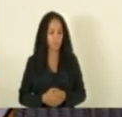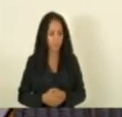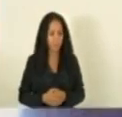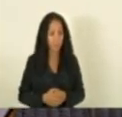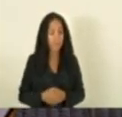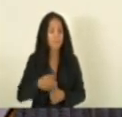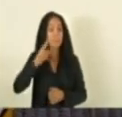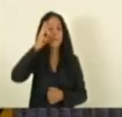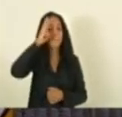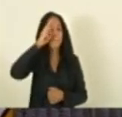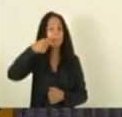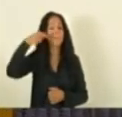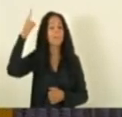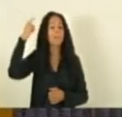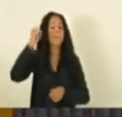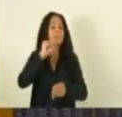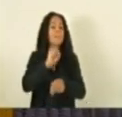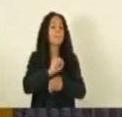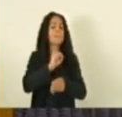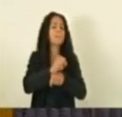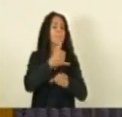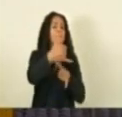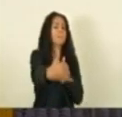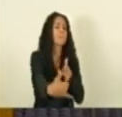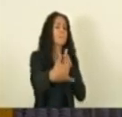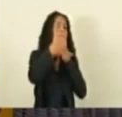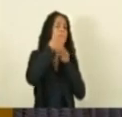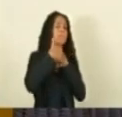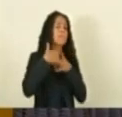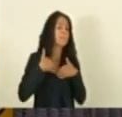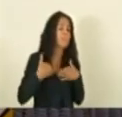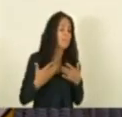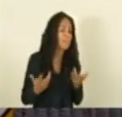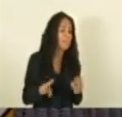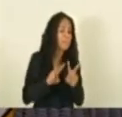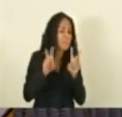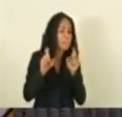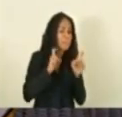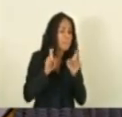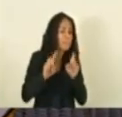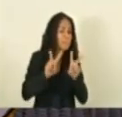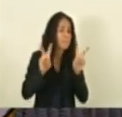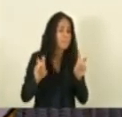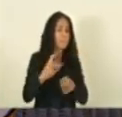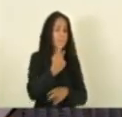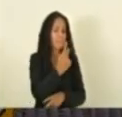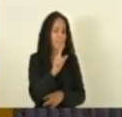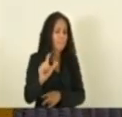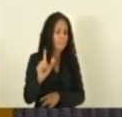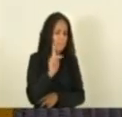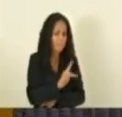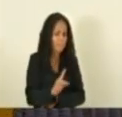desde a terça-feira passada que estou aguardando a sua ligação sobre a reunião do PL.